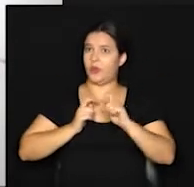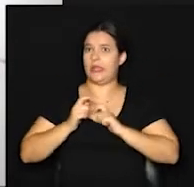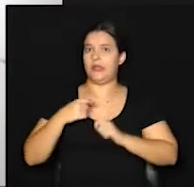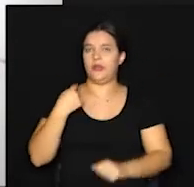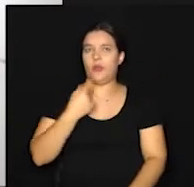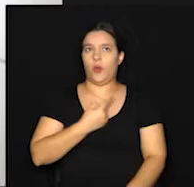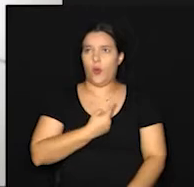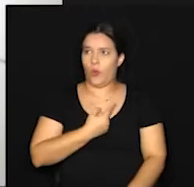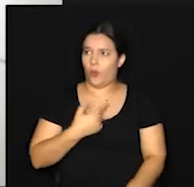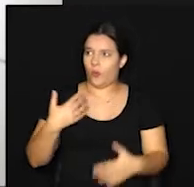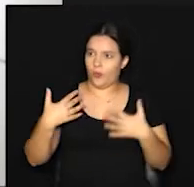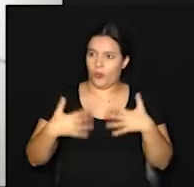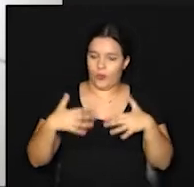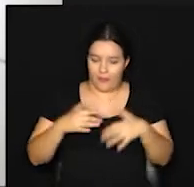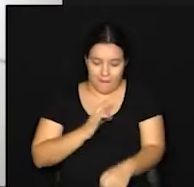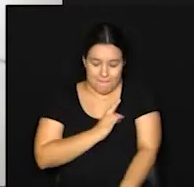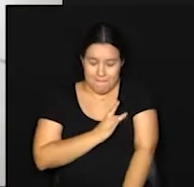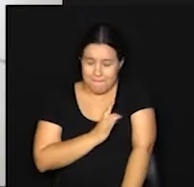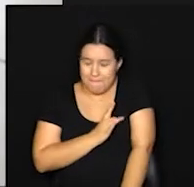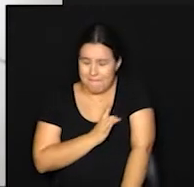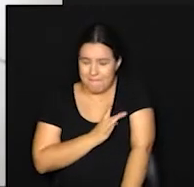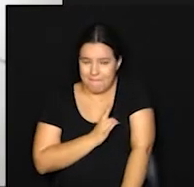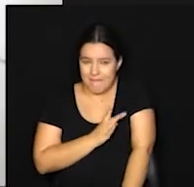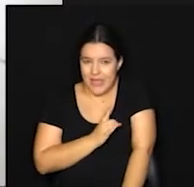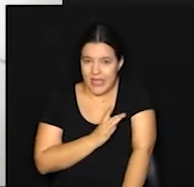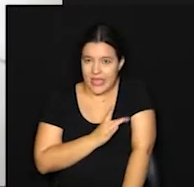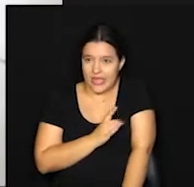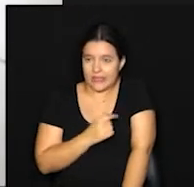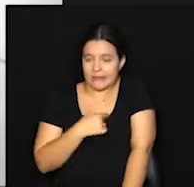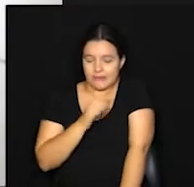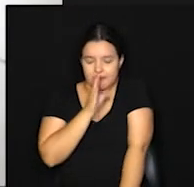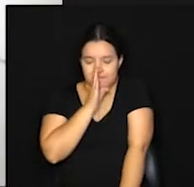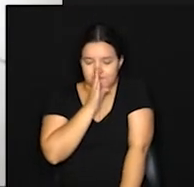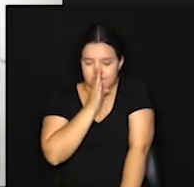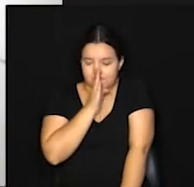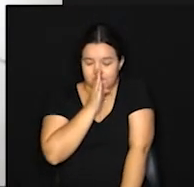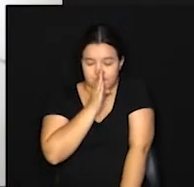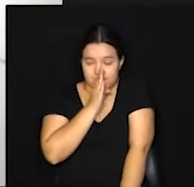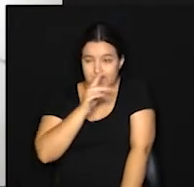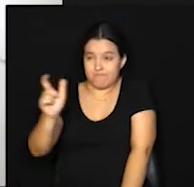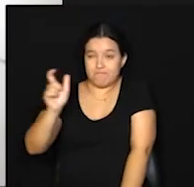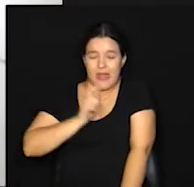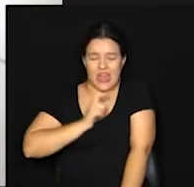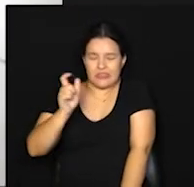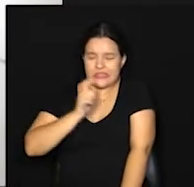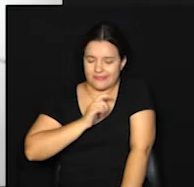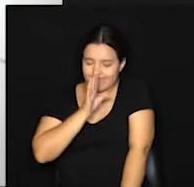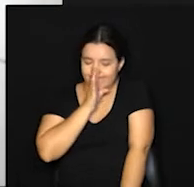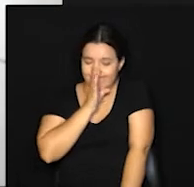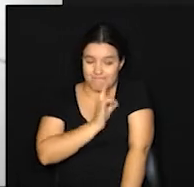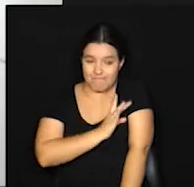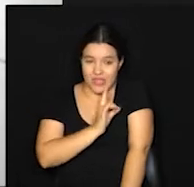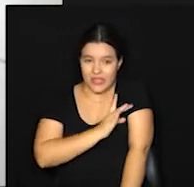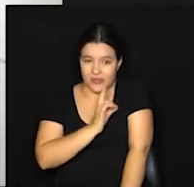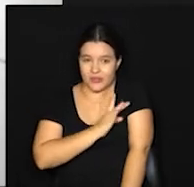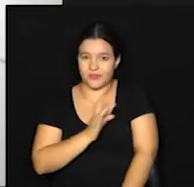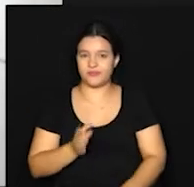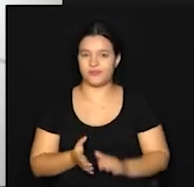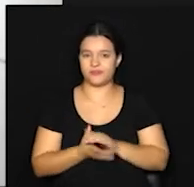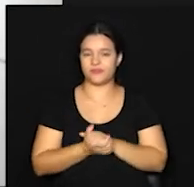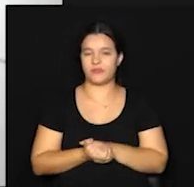você começa a não ter reação pelas ameaças que você recebe. Ô Silvinha,